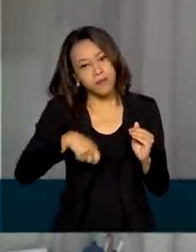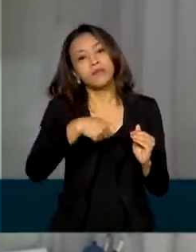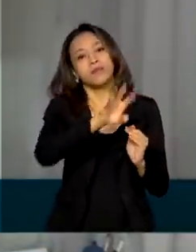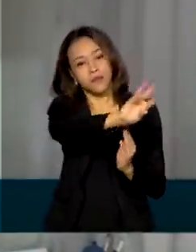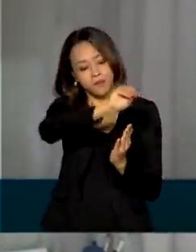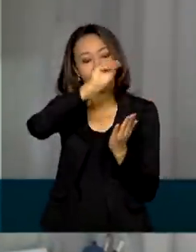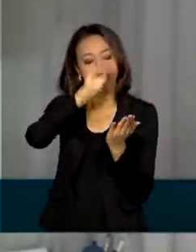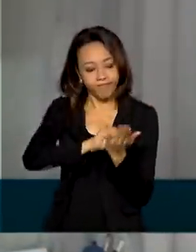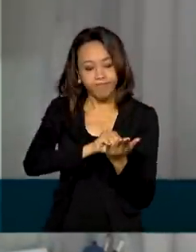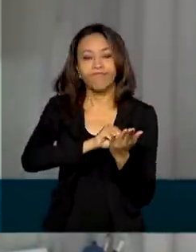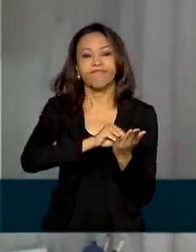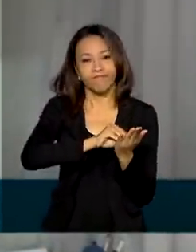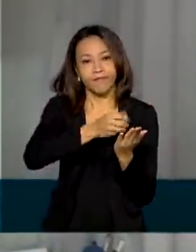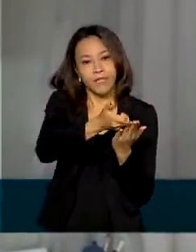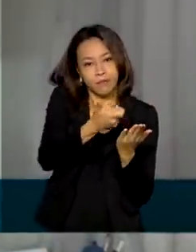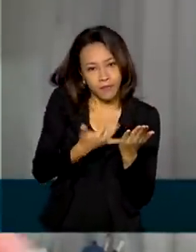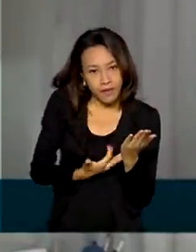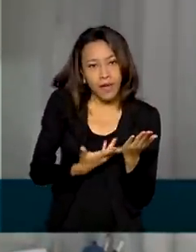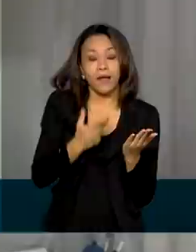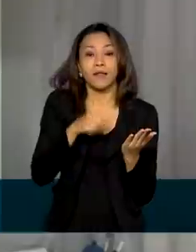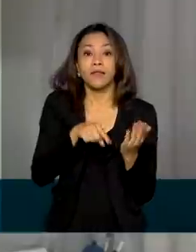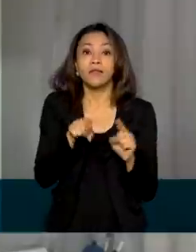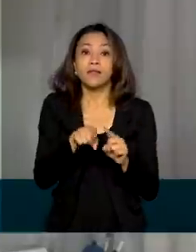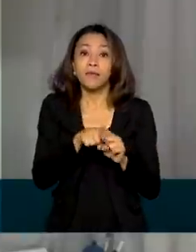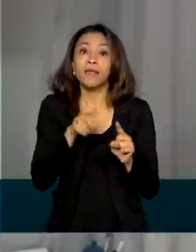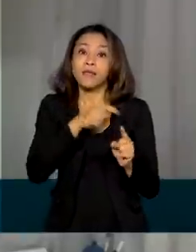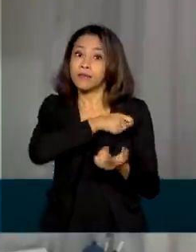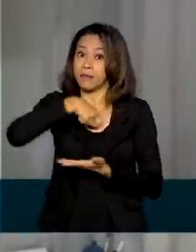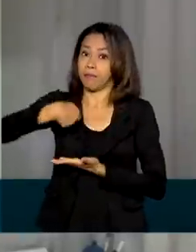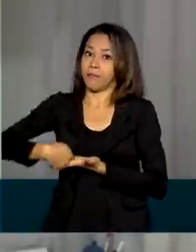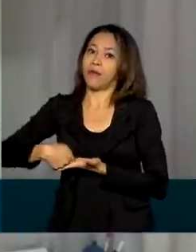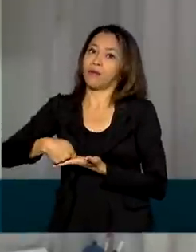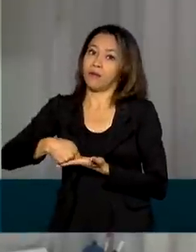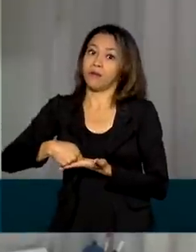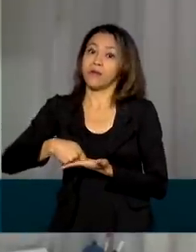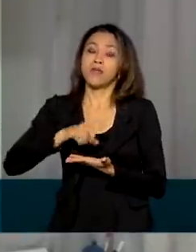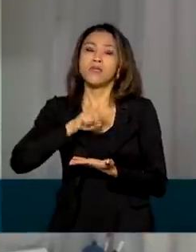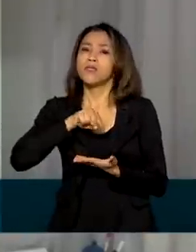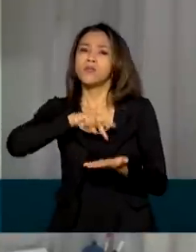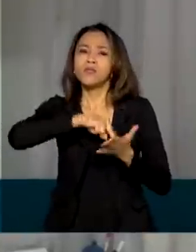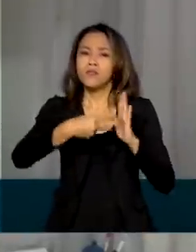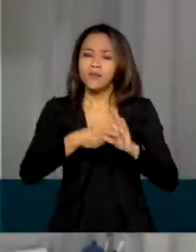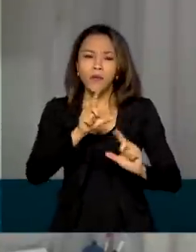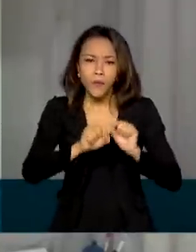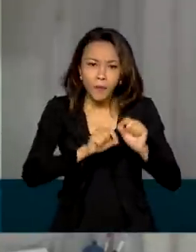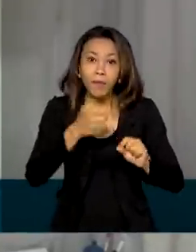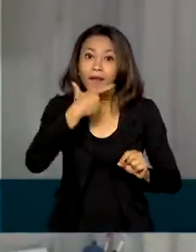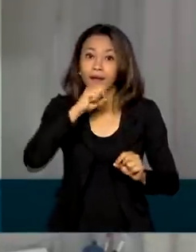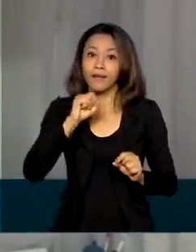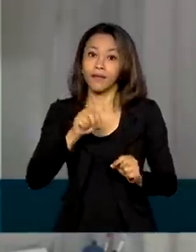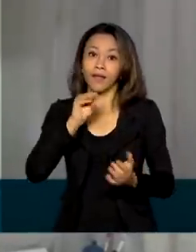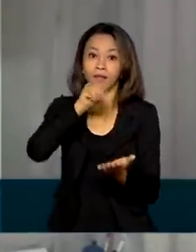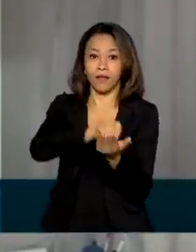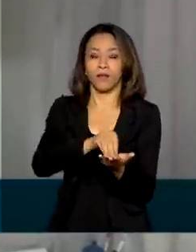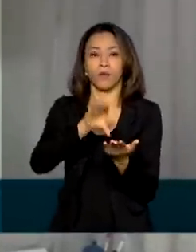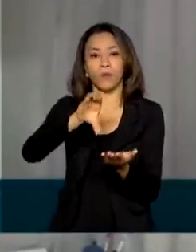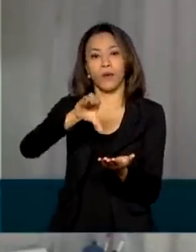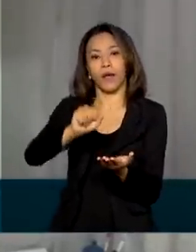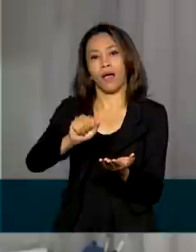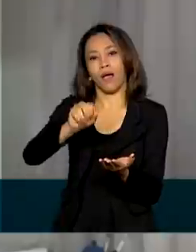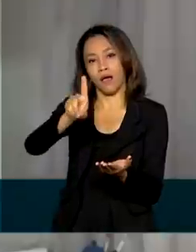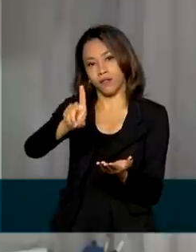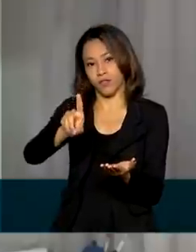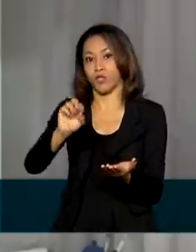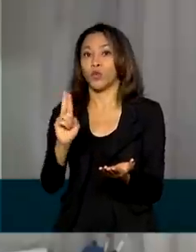precisa ser informado e o imposto correspondente deve ser pago isso vale Inclusive para quem está no cadastro único ou é